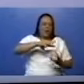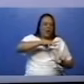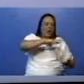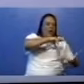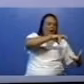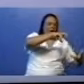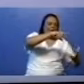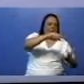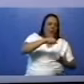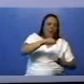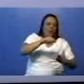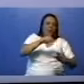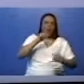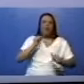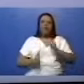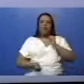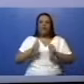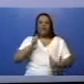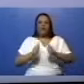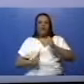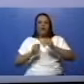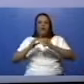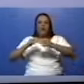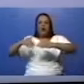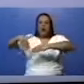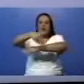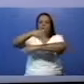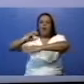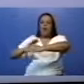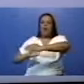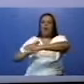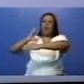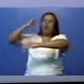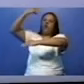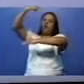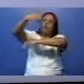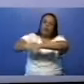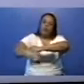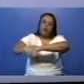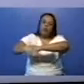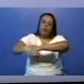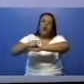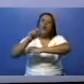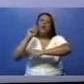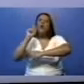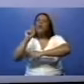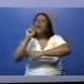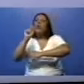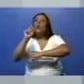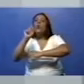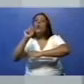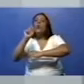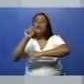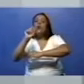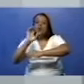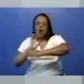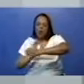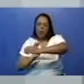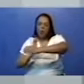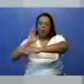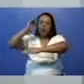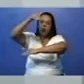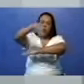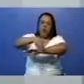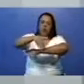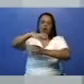creche caiu do outro lado da rua, né? Do outro lado. O que que caiu? A bola de futebol dos meninos da creche. Qual que é meu núcleo?